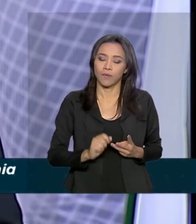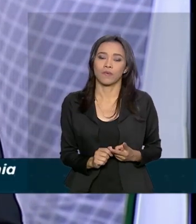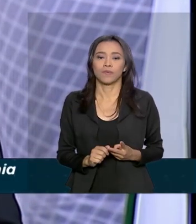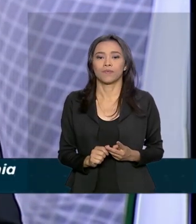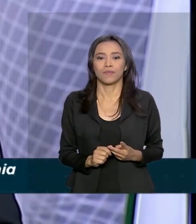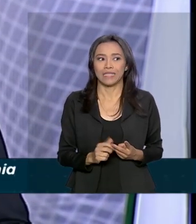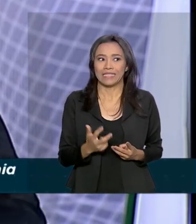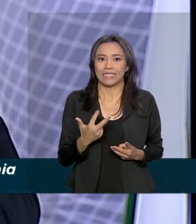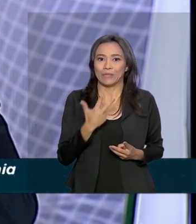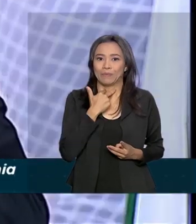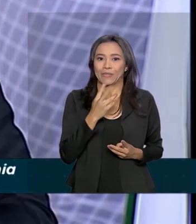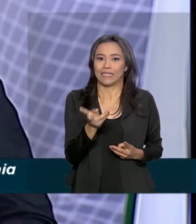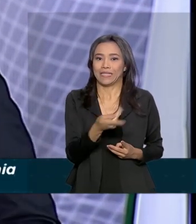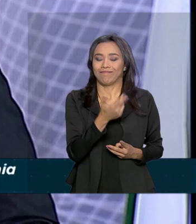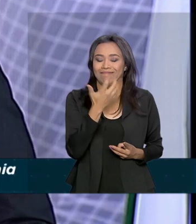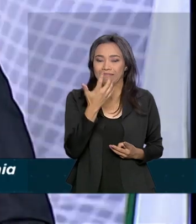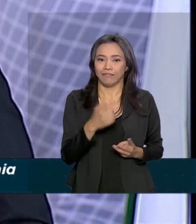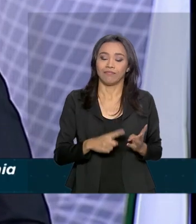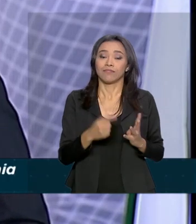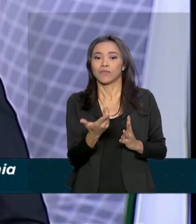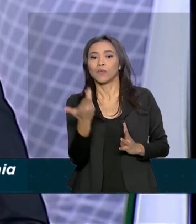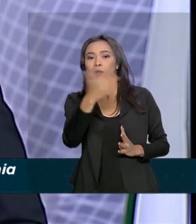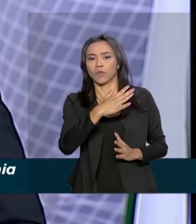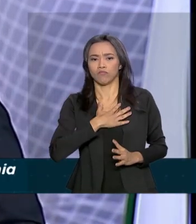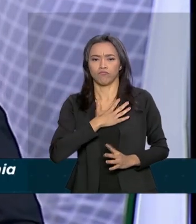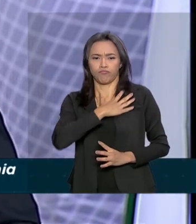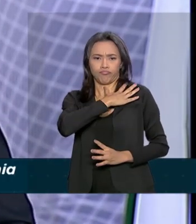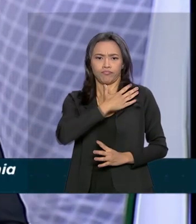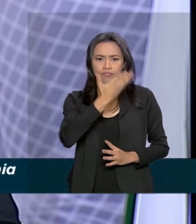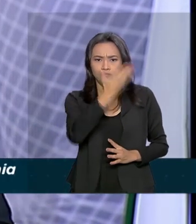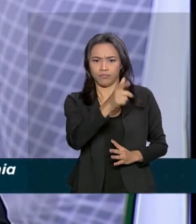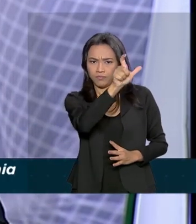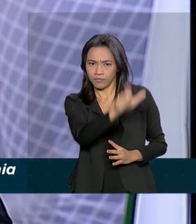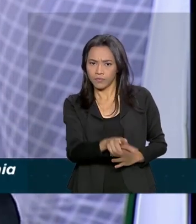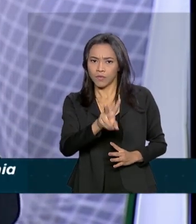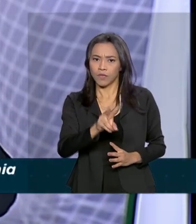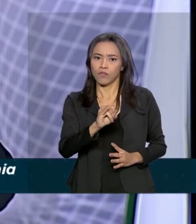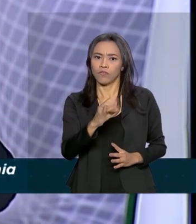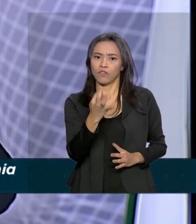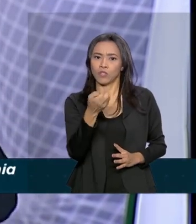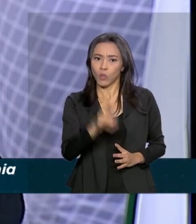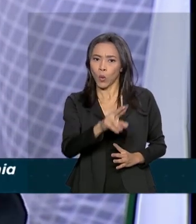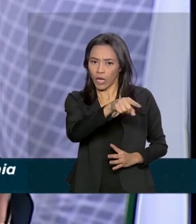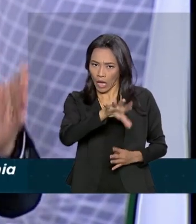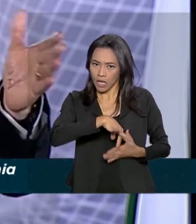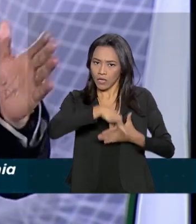não posso errar aqui, prezado Major Vitor Hugo, líder no Congresso,